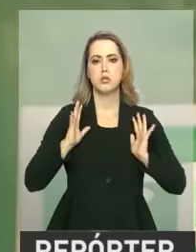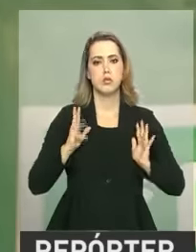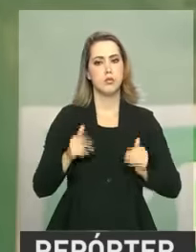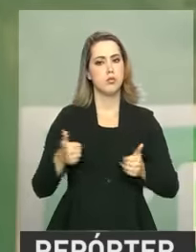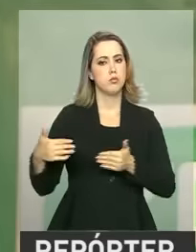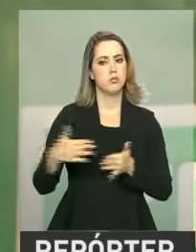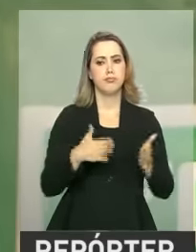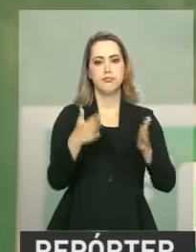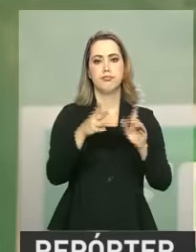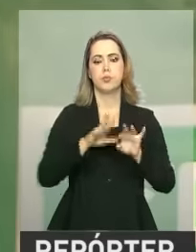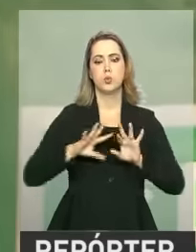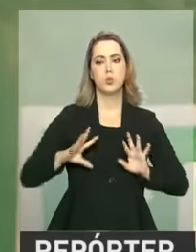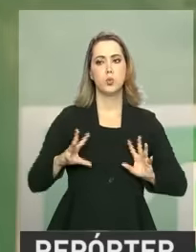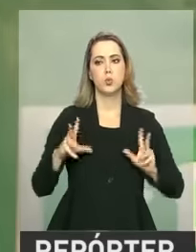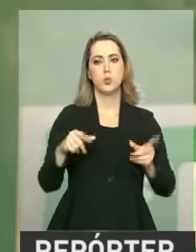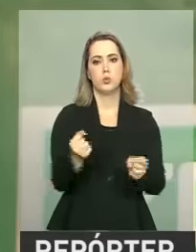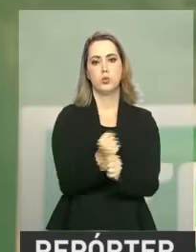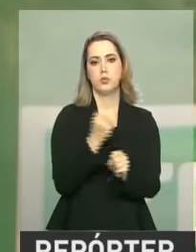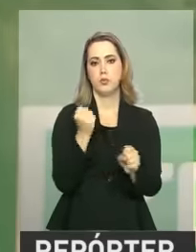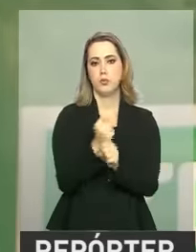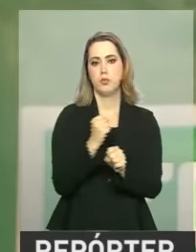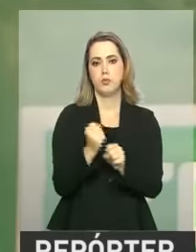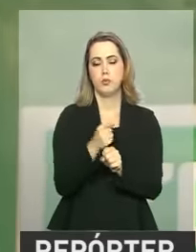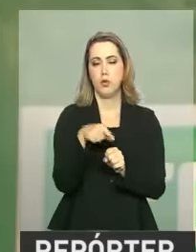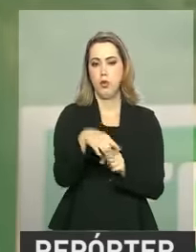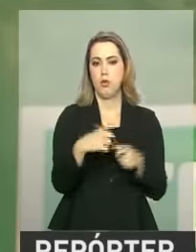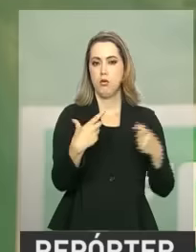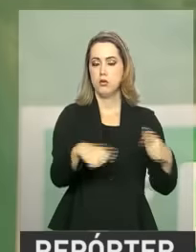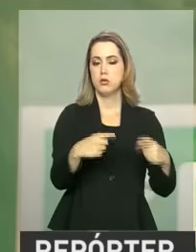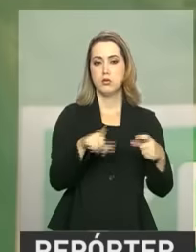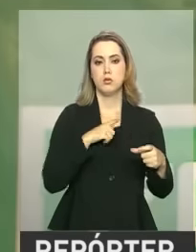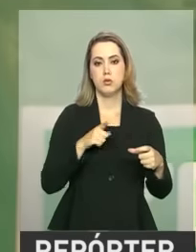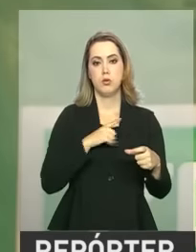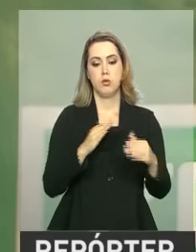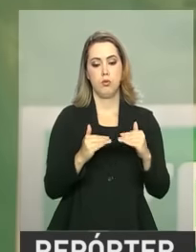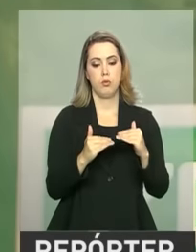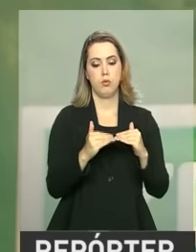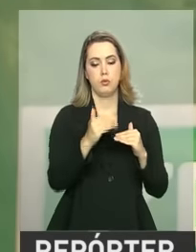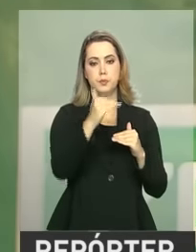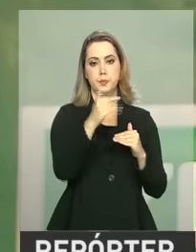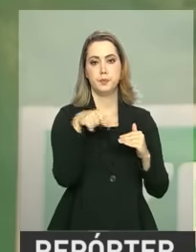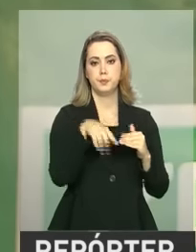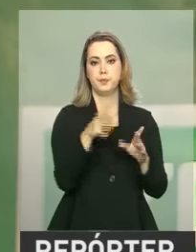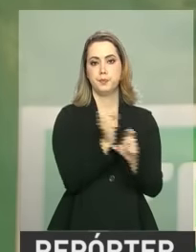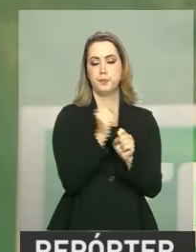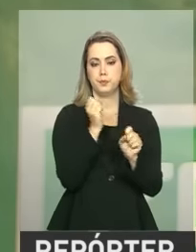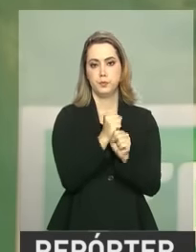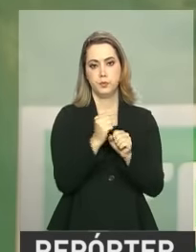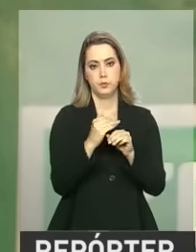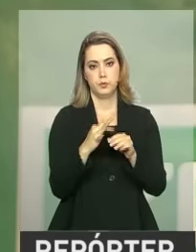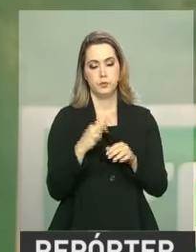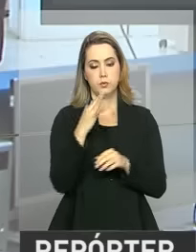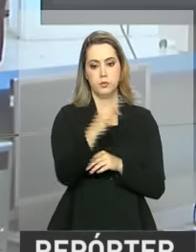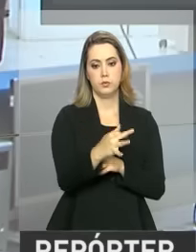urbana. Inclusive, nessa área a gente vai ter um aumento significativo do orçamento para o ano que